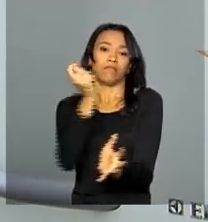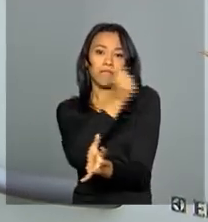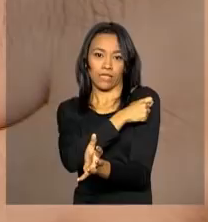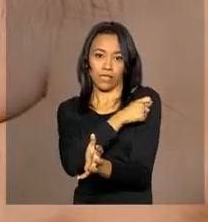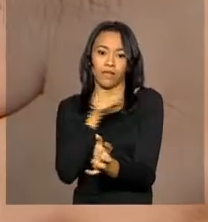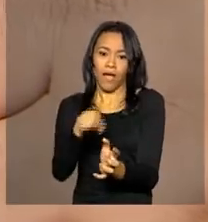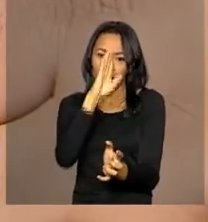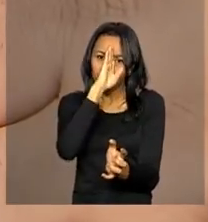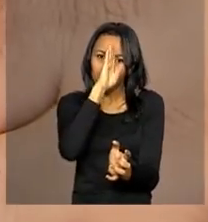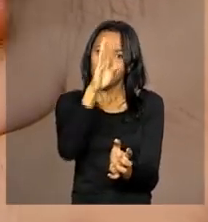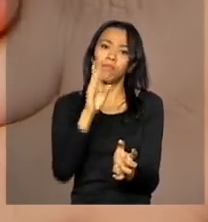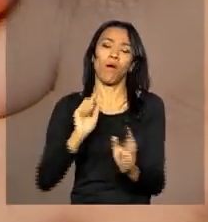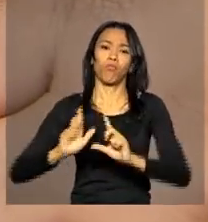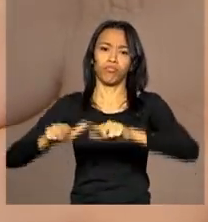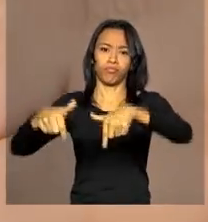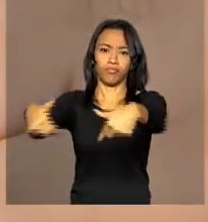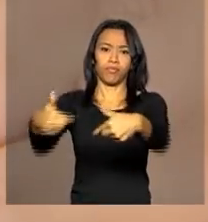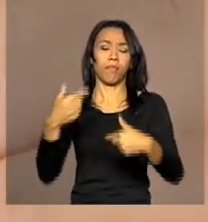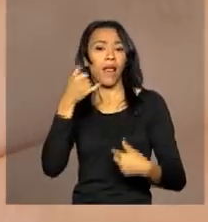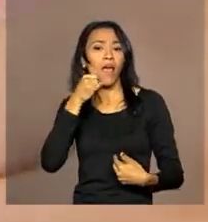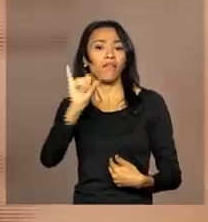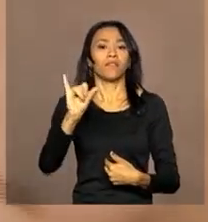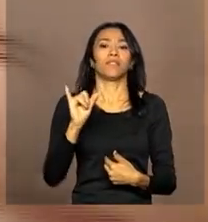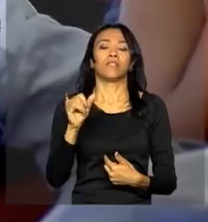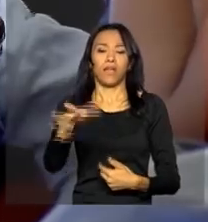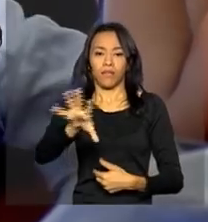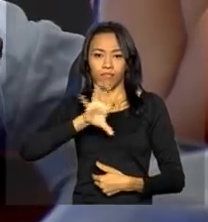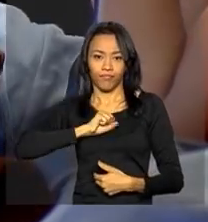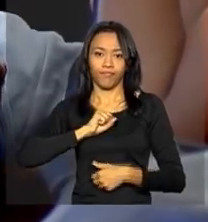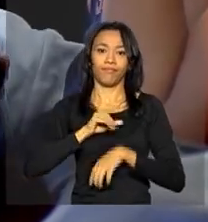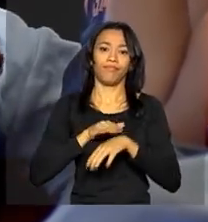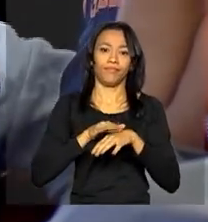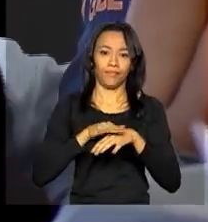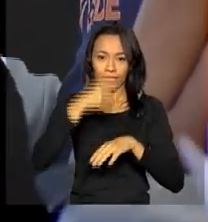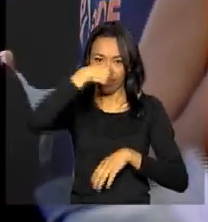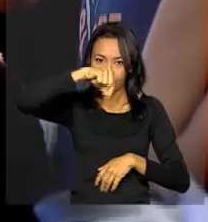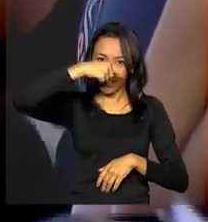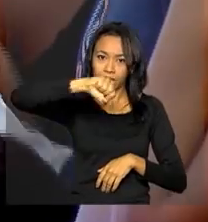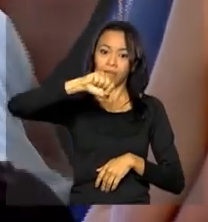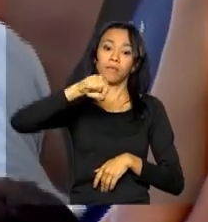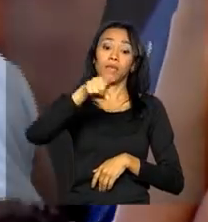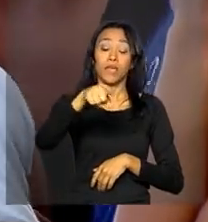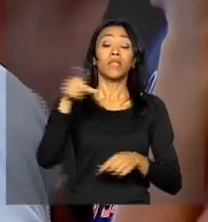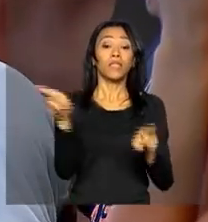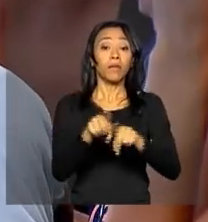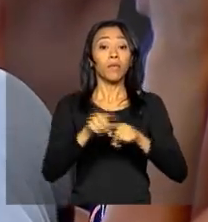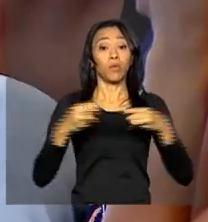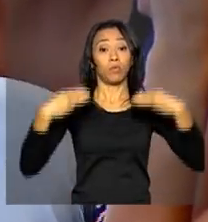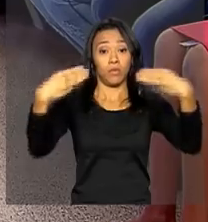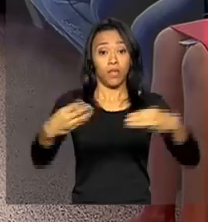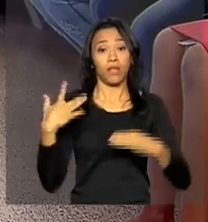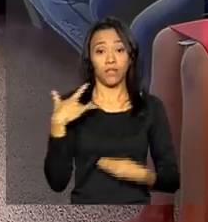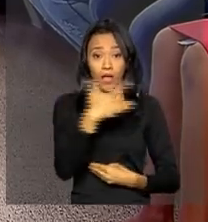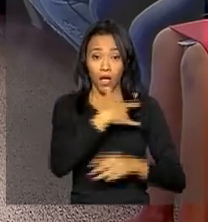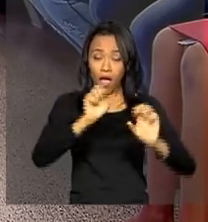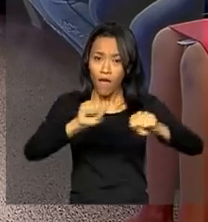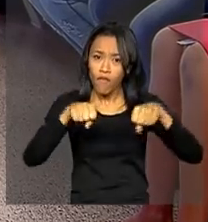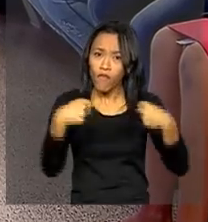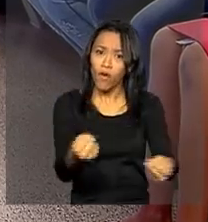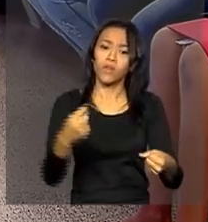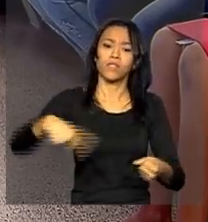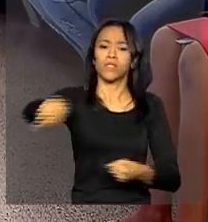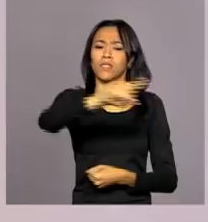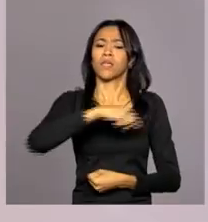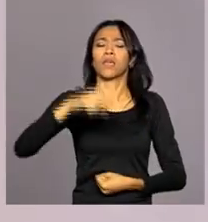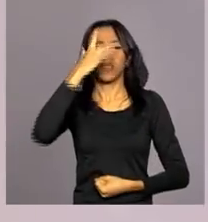considerada a principal ação para evitar a infecção por gripe. Além dela, o Ministério da Saúde reforça que a população